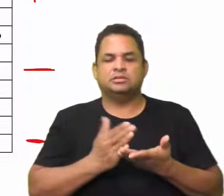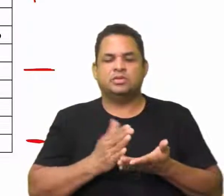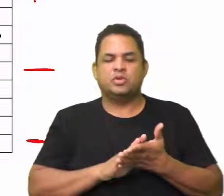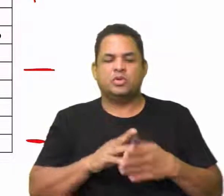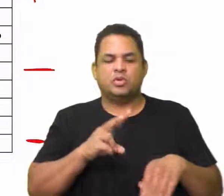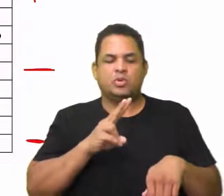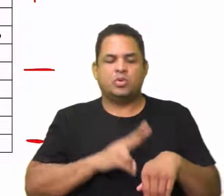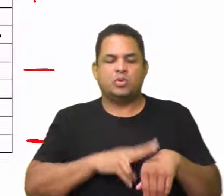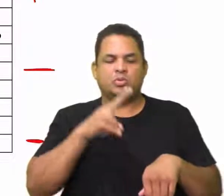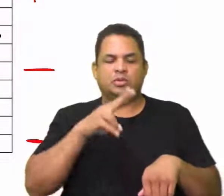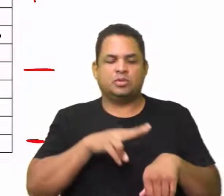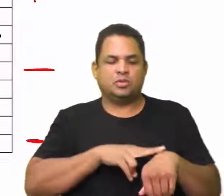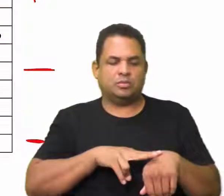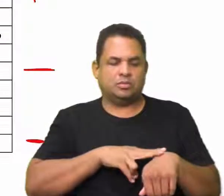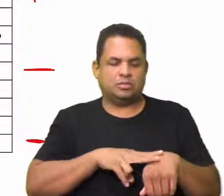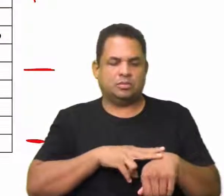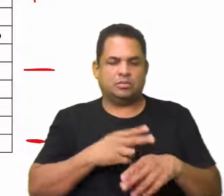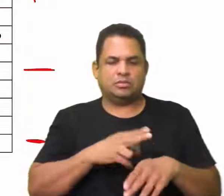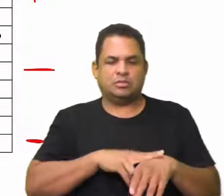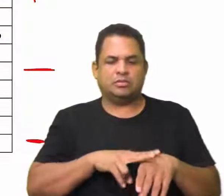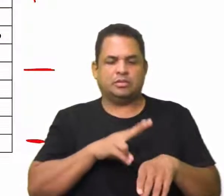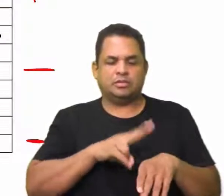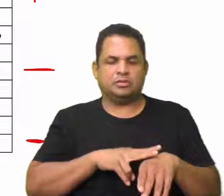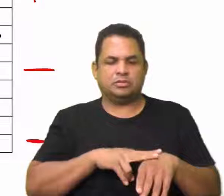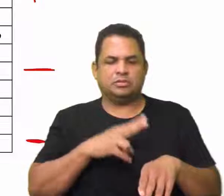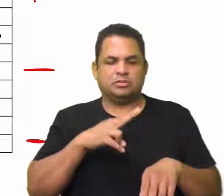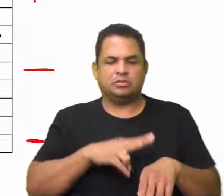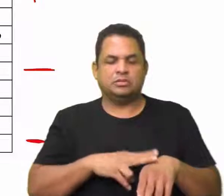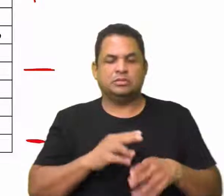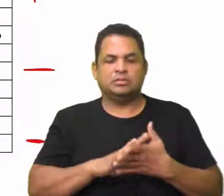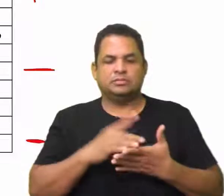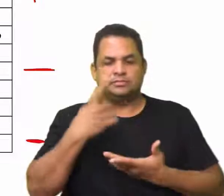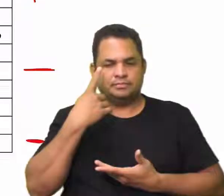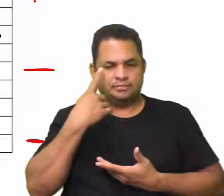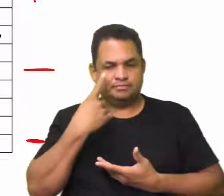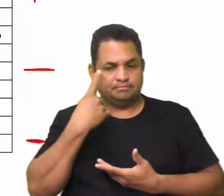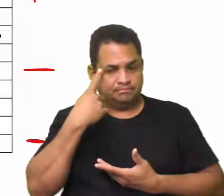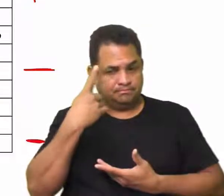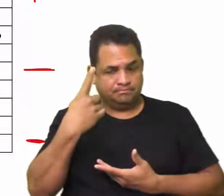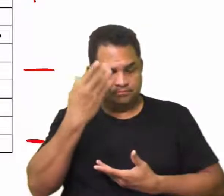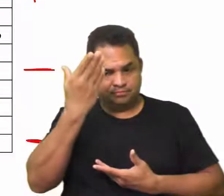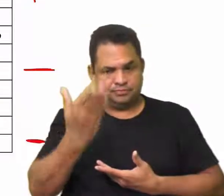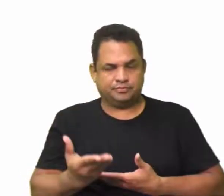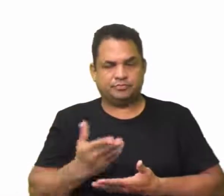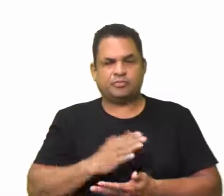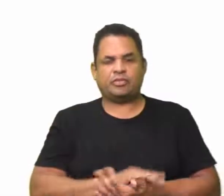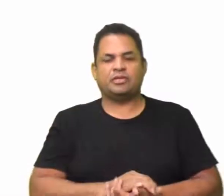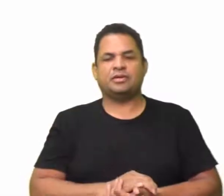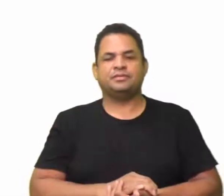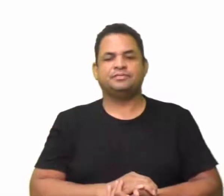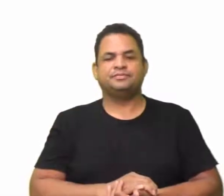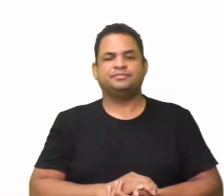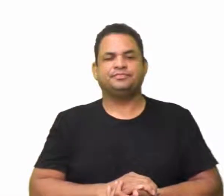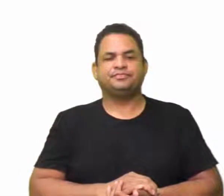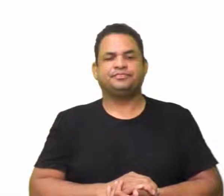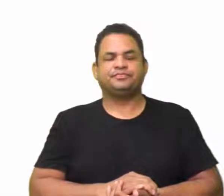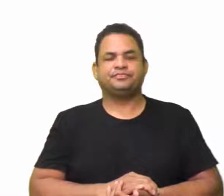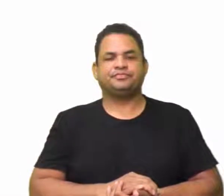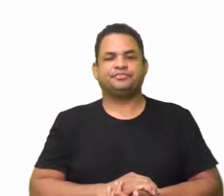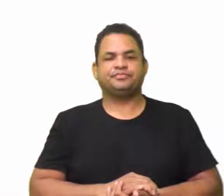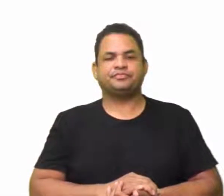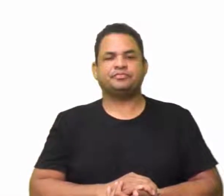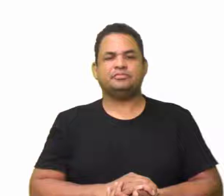vidro seria negativo. Então, sempre pensando aí desta forma.